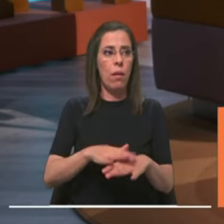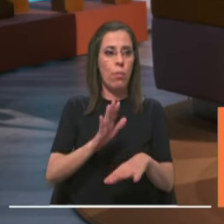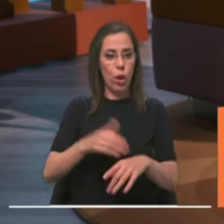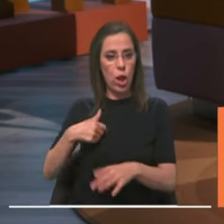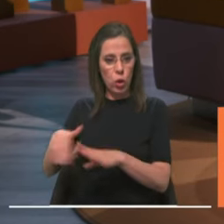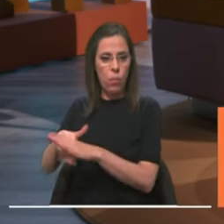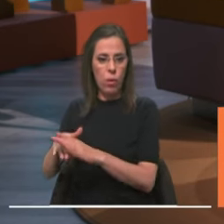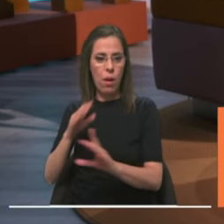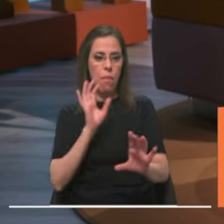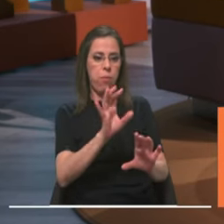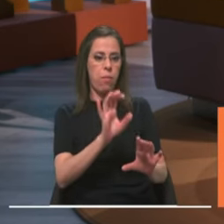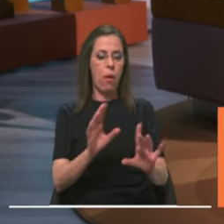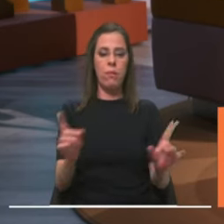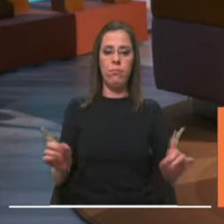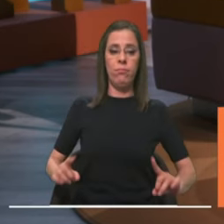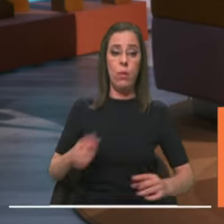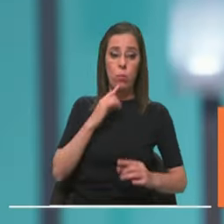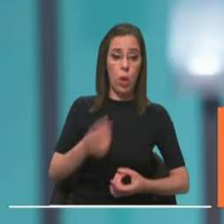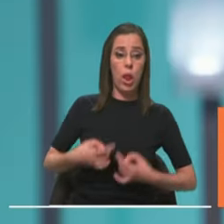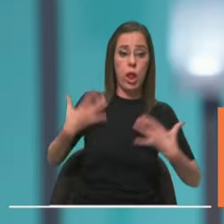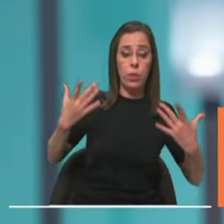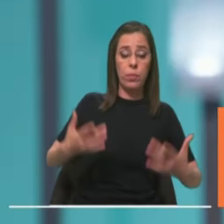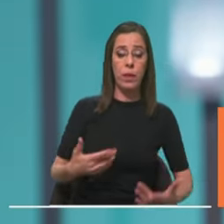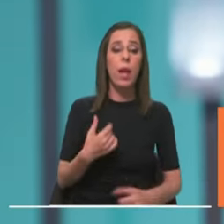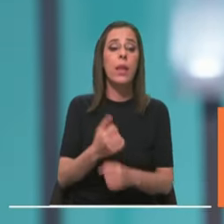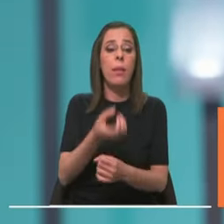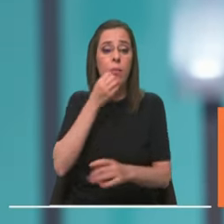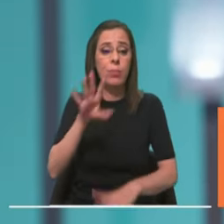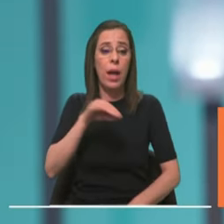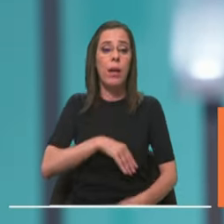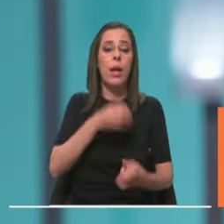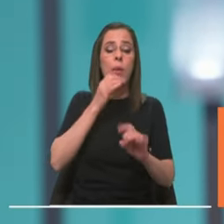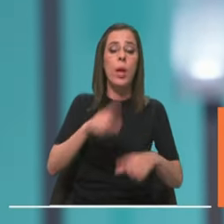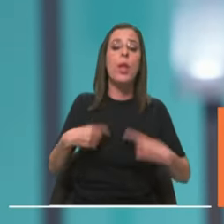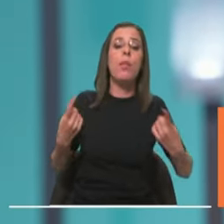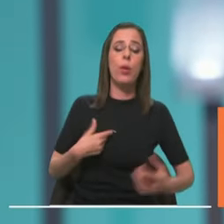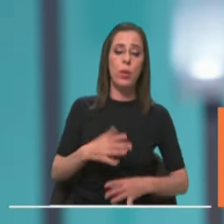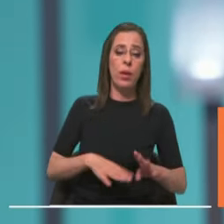Podia ter sido despedido, ou seja, ficava sem o trabalho, ficava sem o meu rendimento, então o que é que eu ia fazer à minha vida?